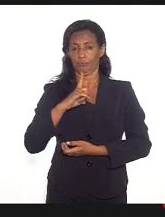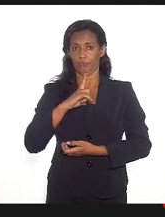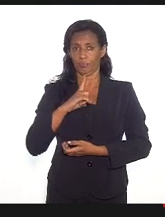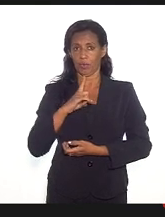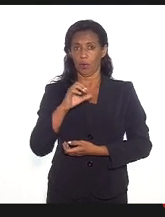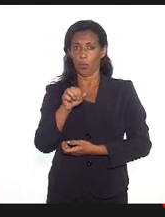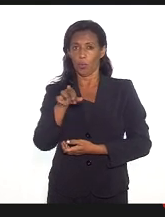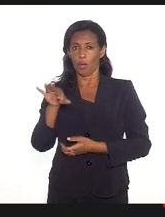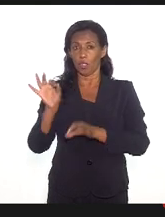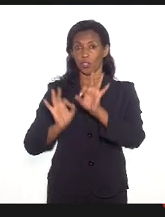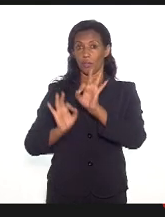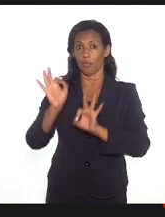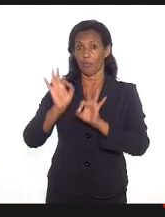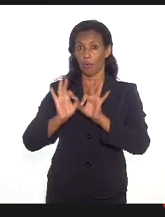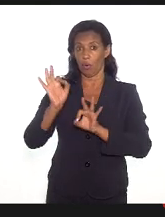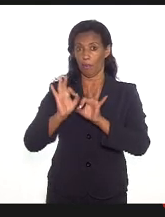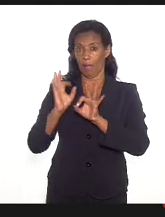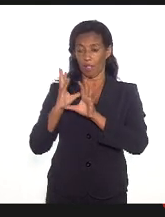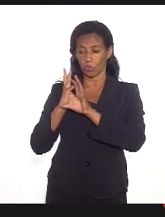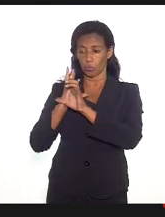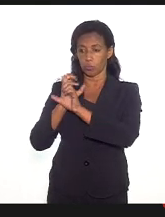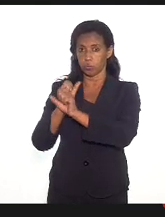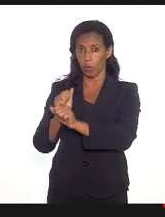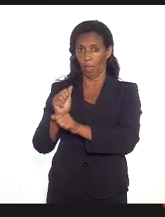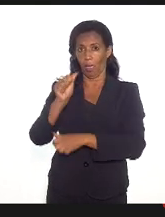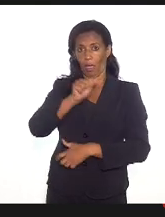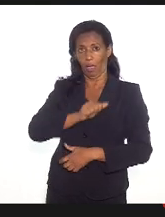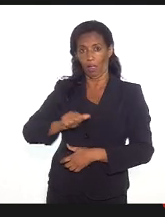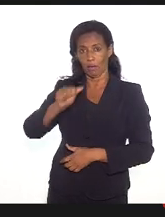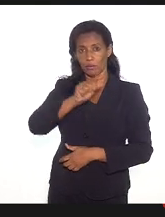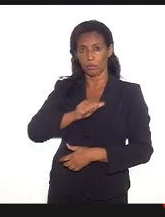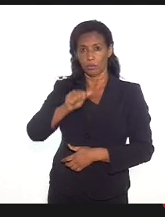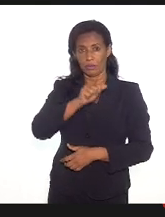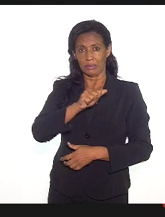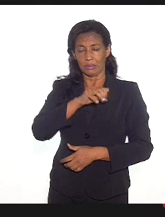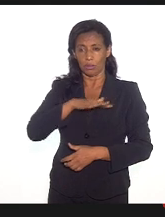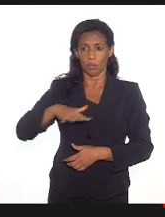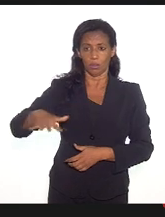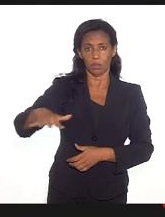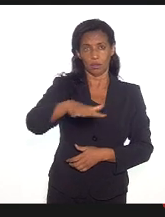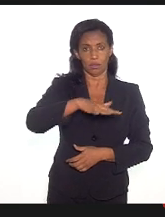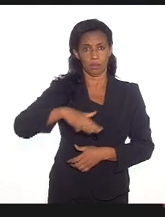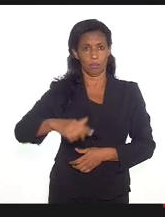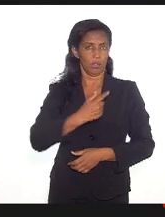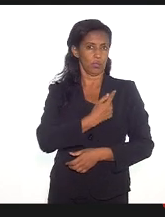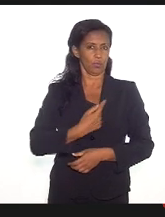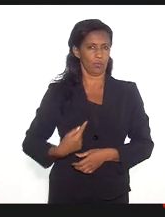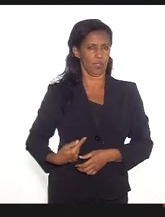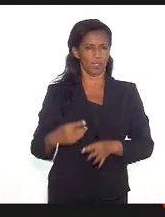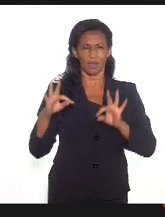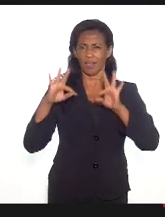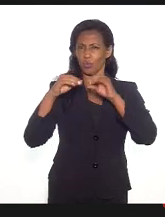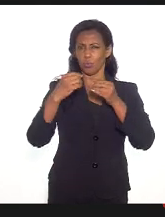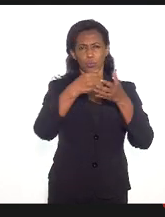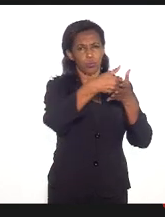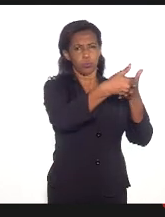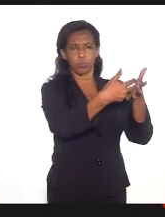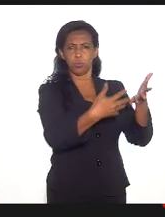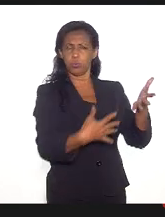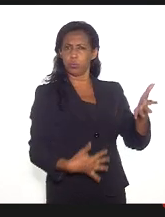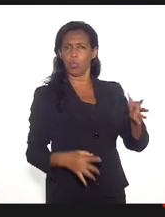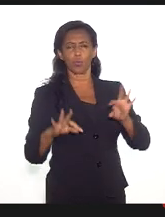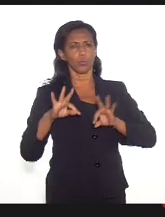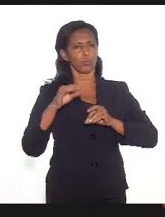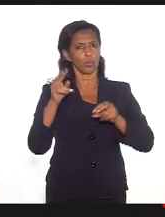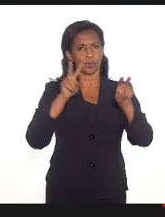o cluster formado e a sua associação criando esse ambiente de governança. E isso está tudo bem detalhado, todas